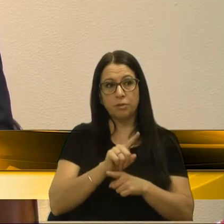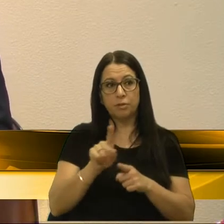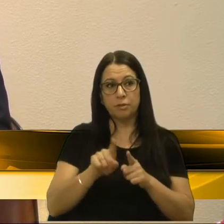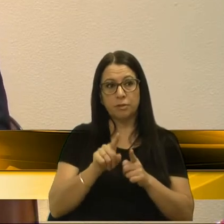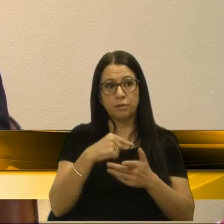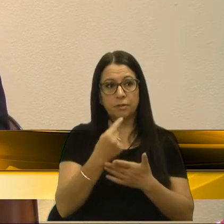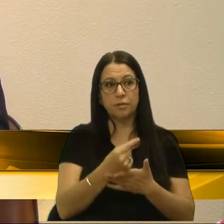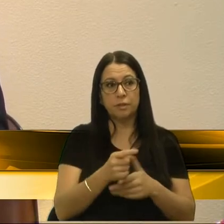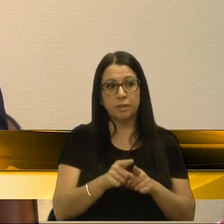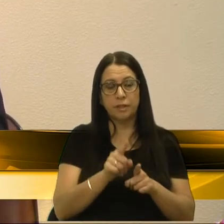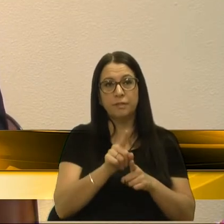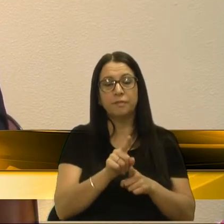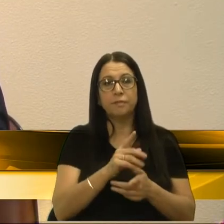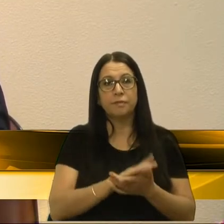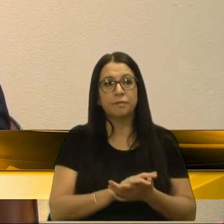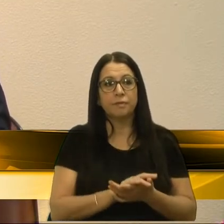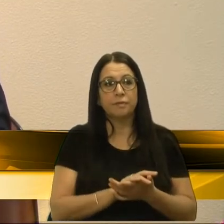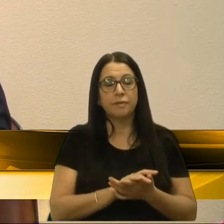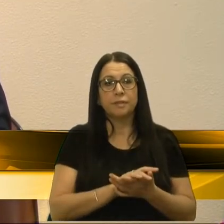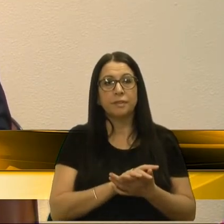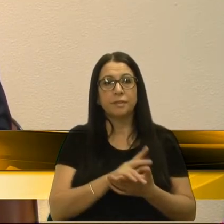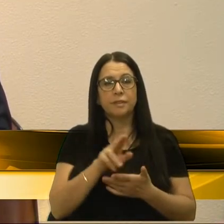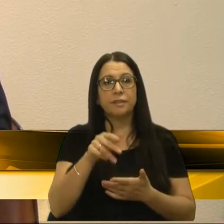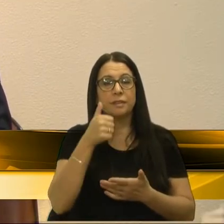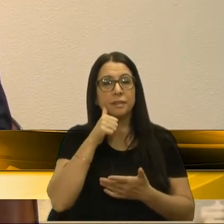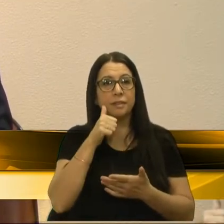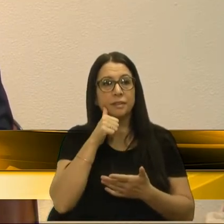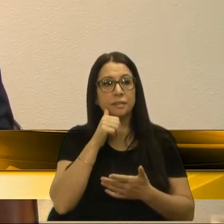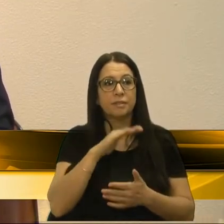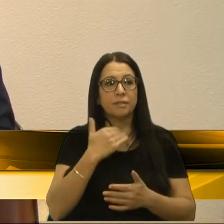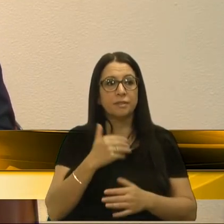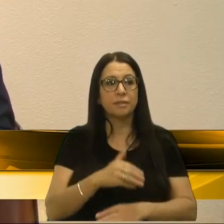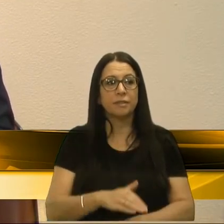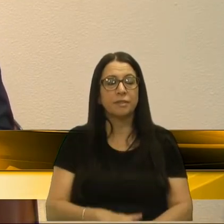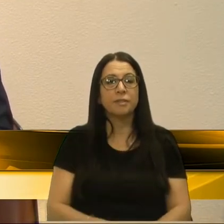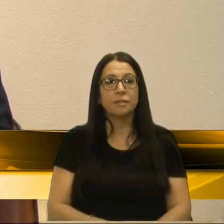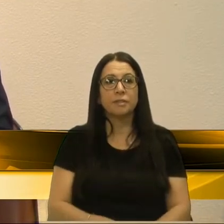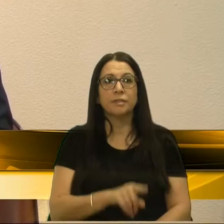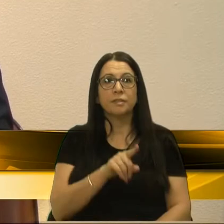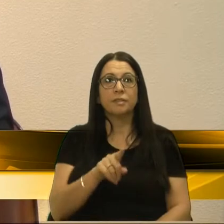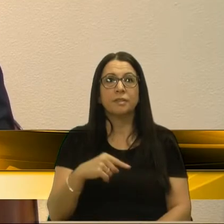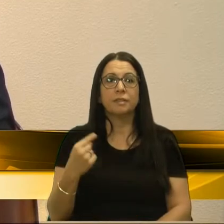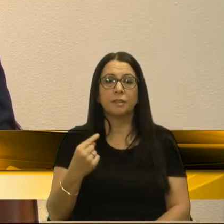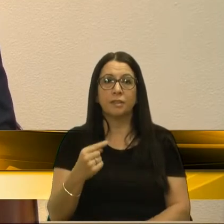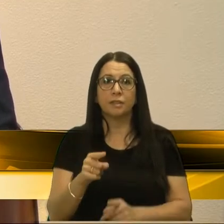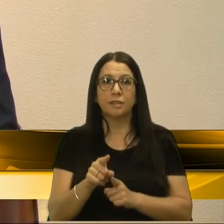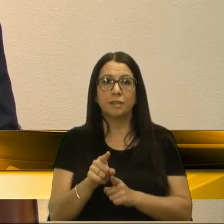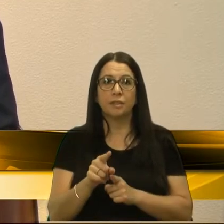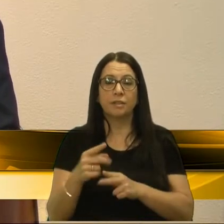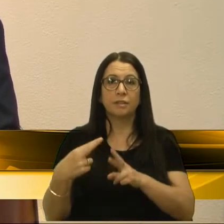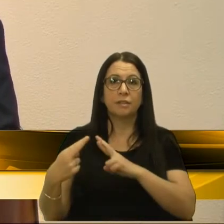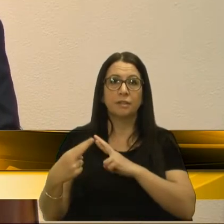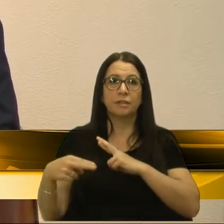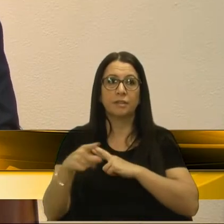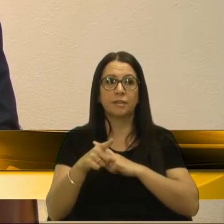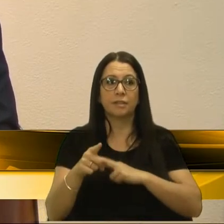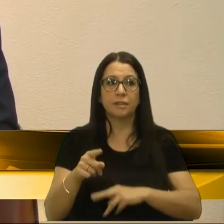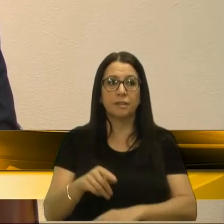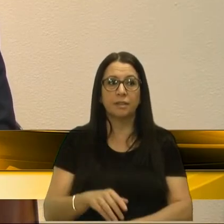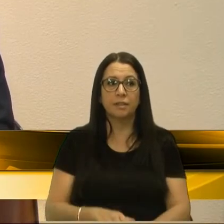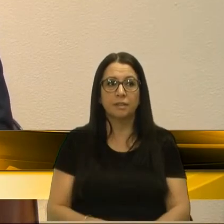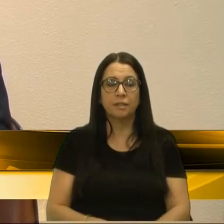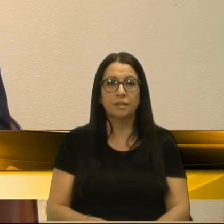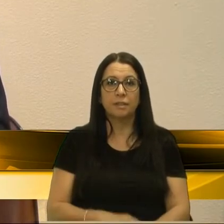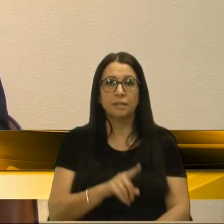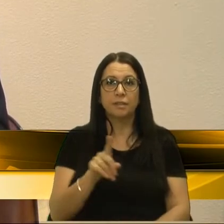grande amiga também da minha irmã, já falecida, Roseli. Então, é quase que uma relação familiar que nós tínhamos com